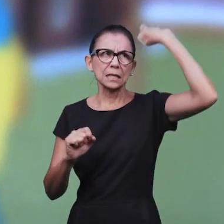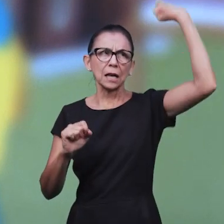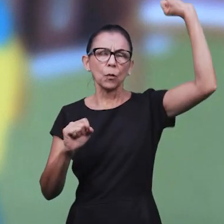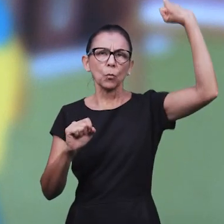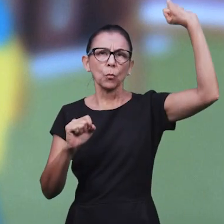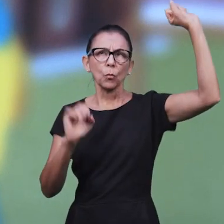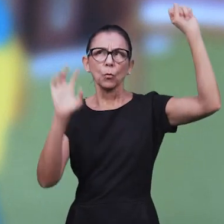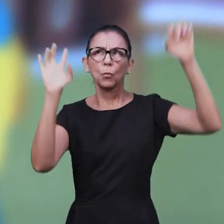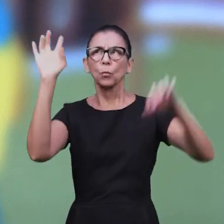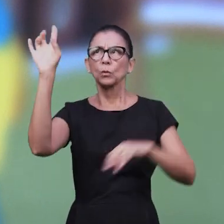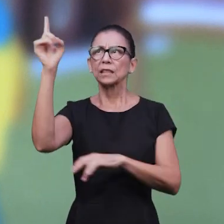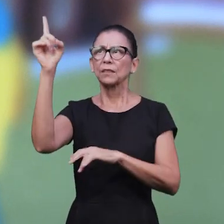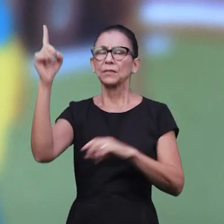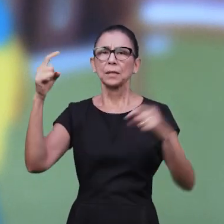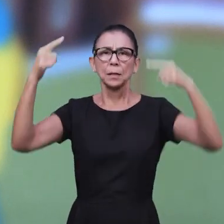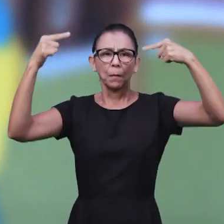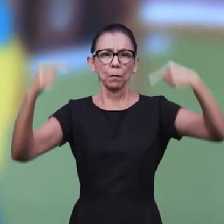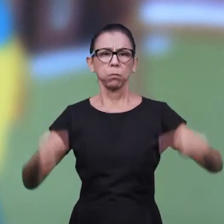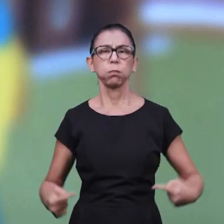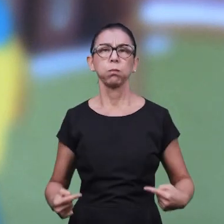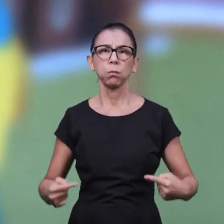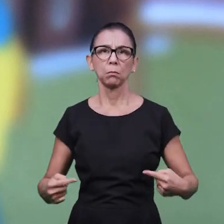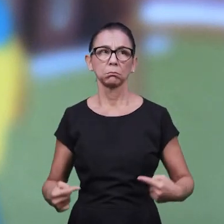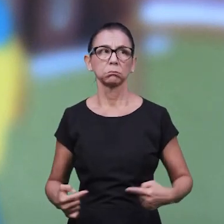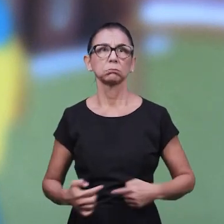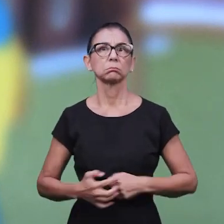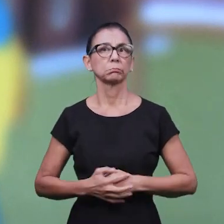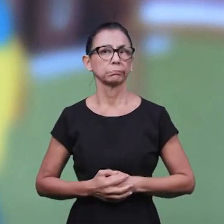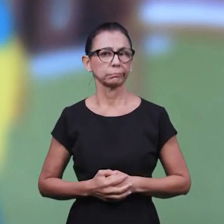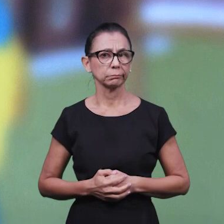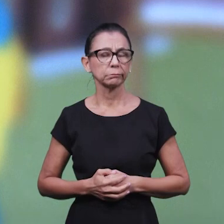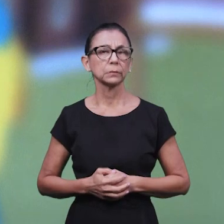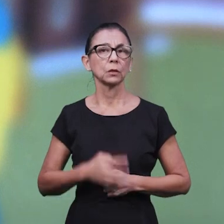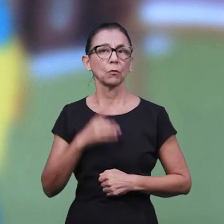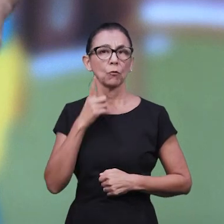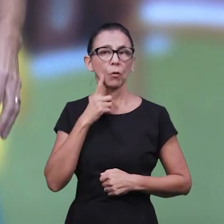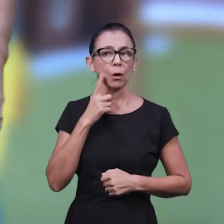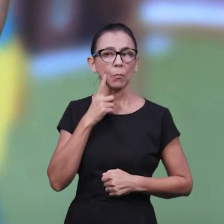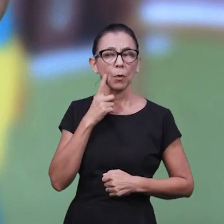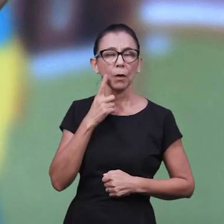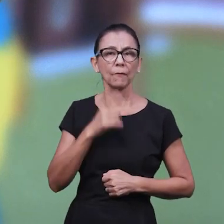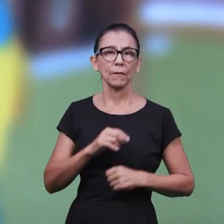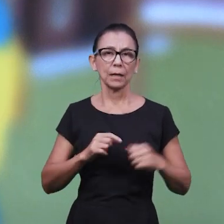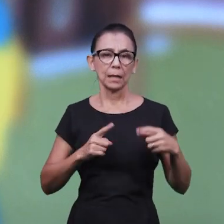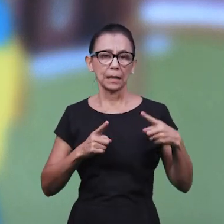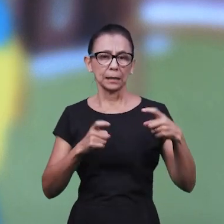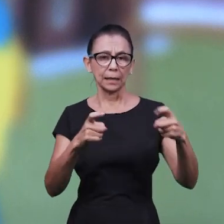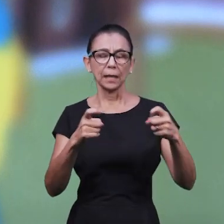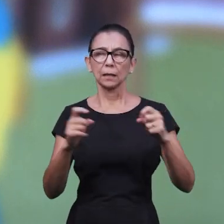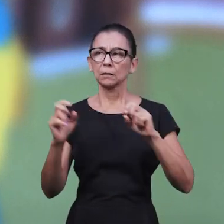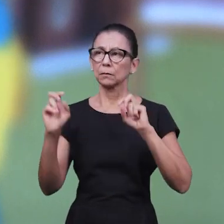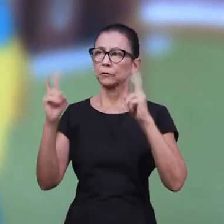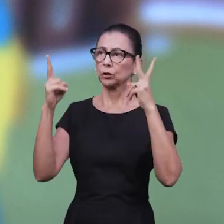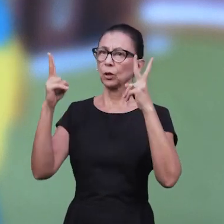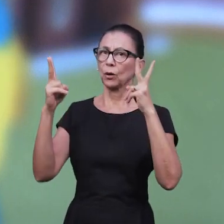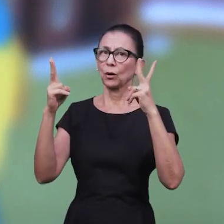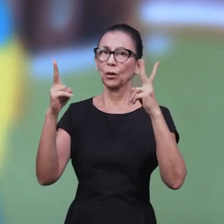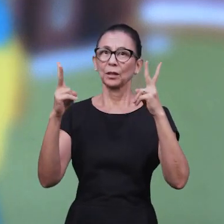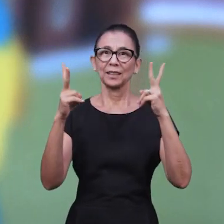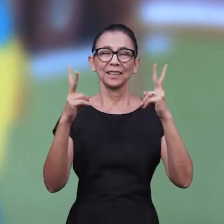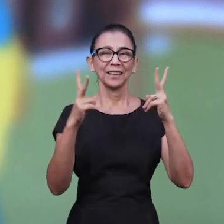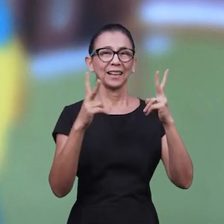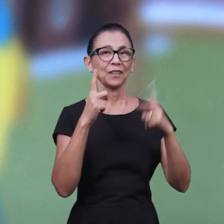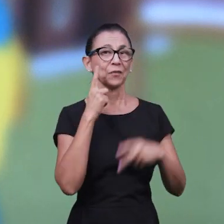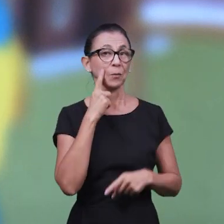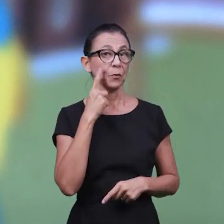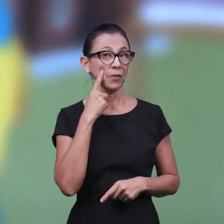a casa de Saul e a casa de Davi. Hoje nós vamos falar de guerra e de vitória. Vamos então ler a